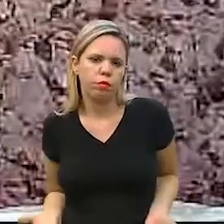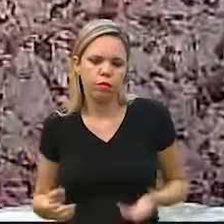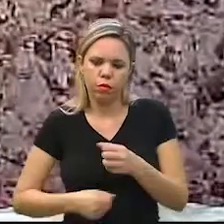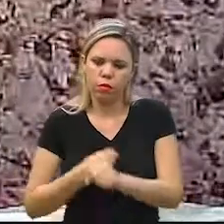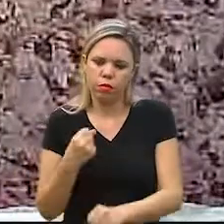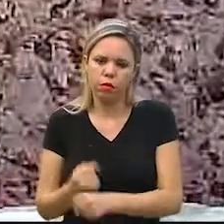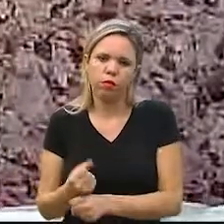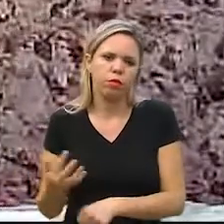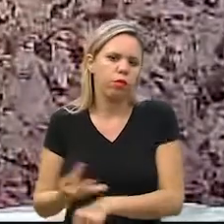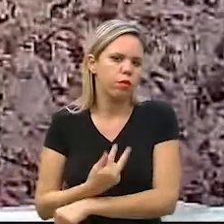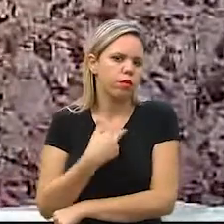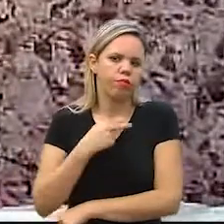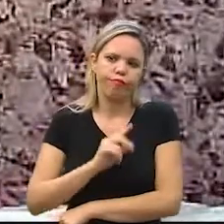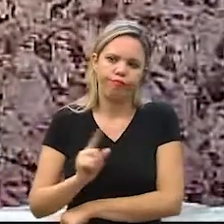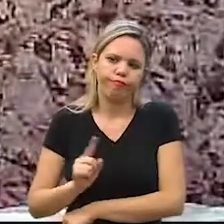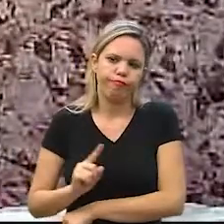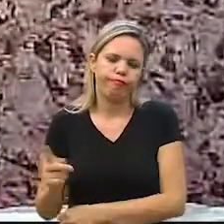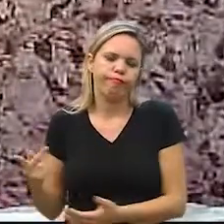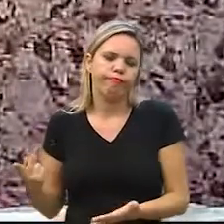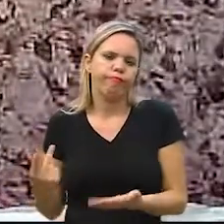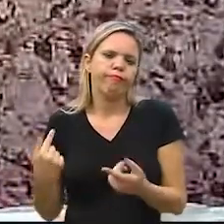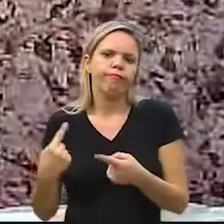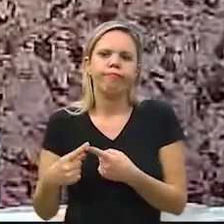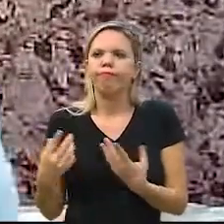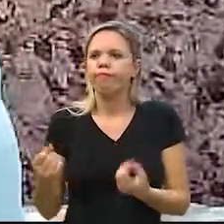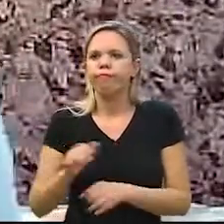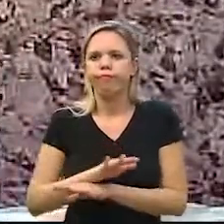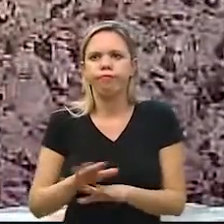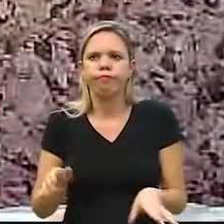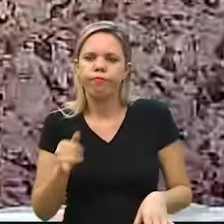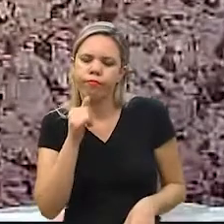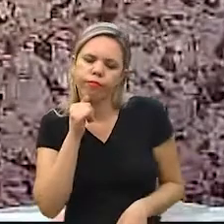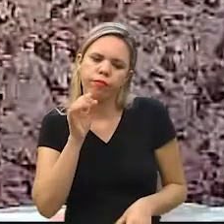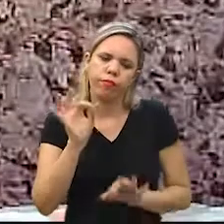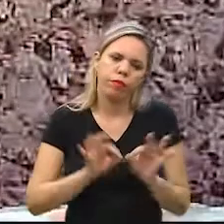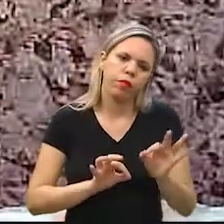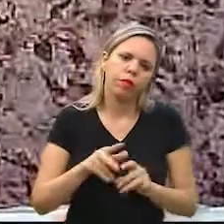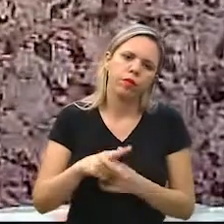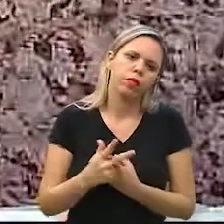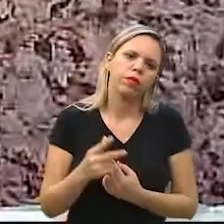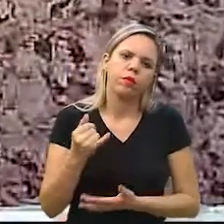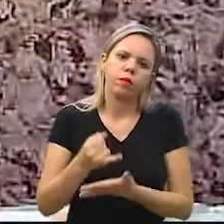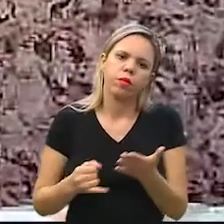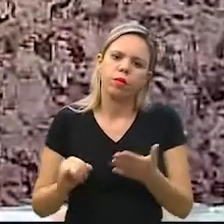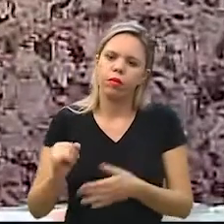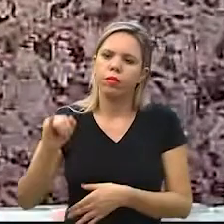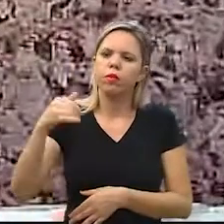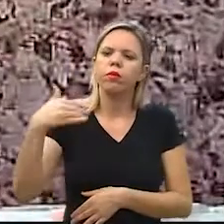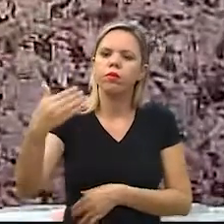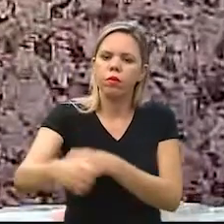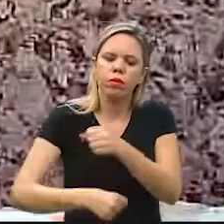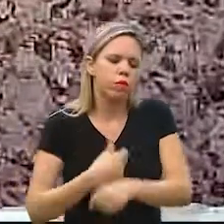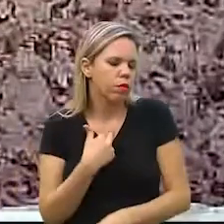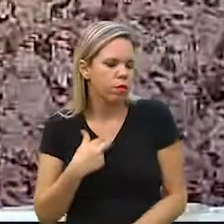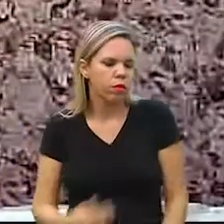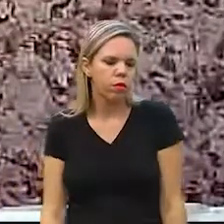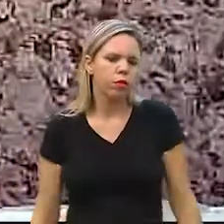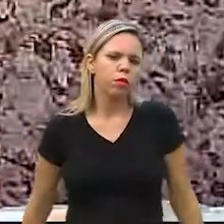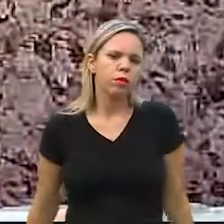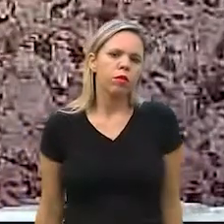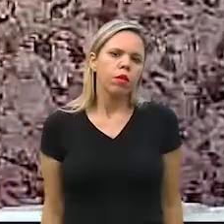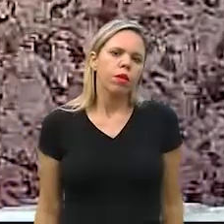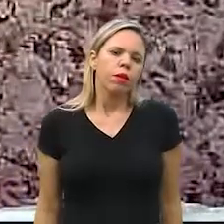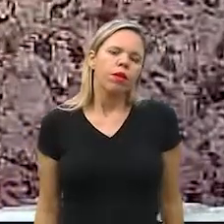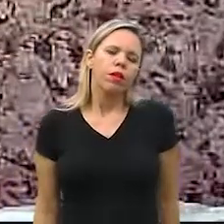ano que está em crise. Não pode. Então não vamos reajustar o imposto ano que vem. Não pode.